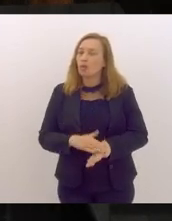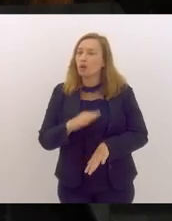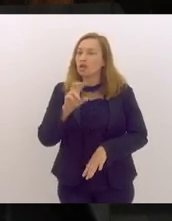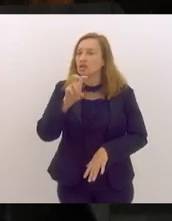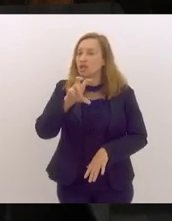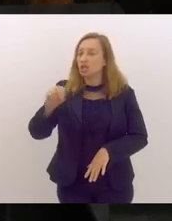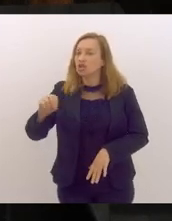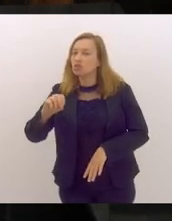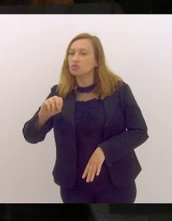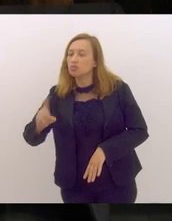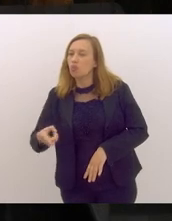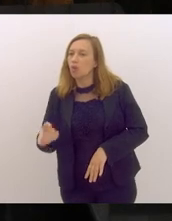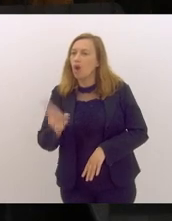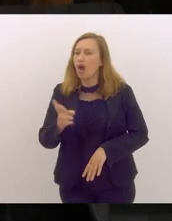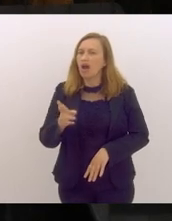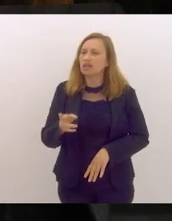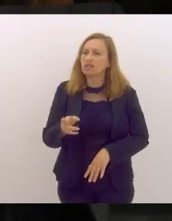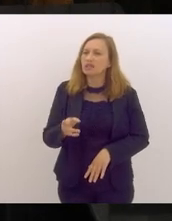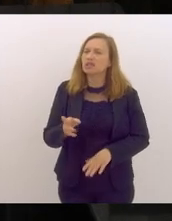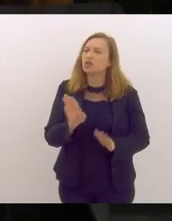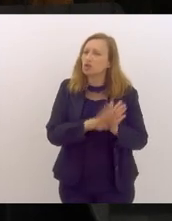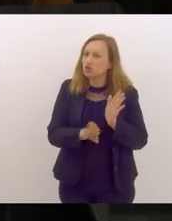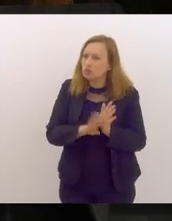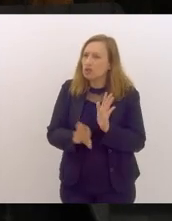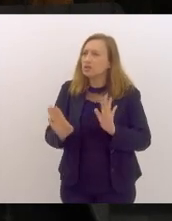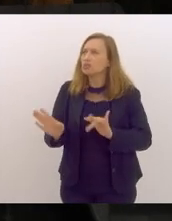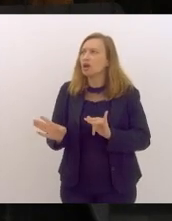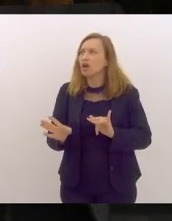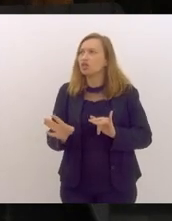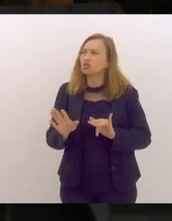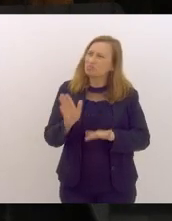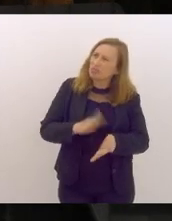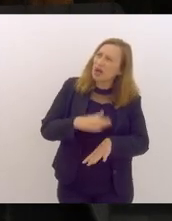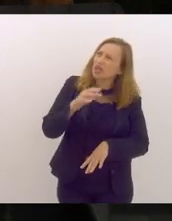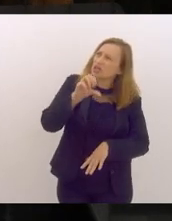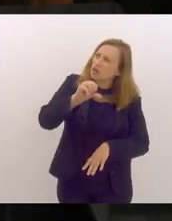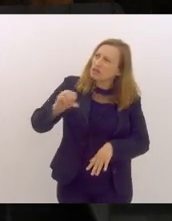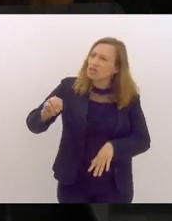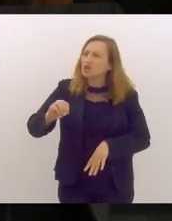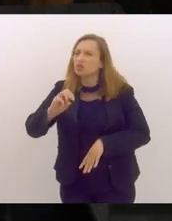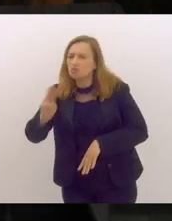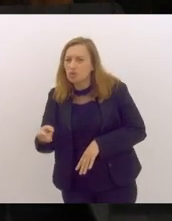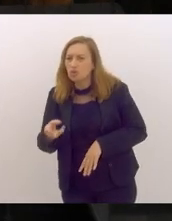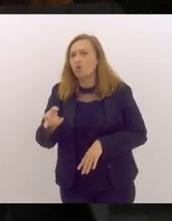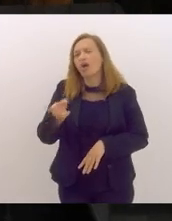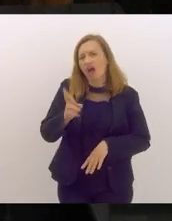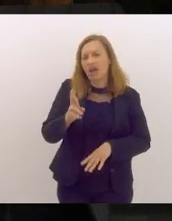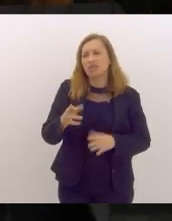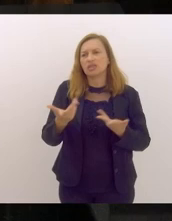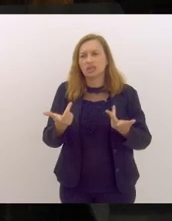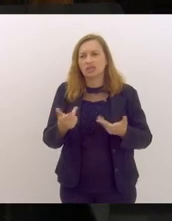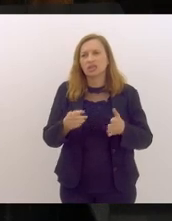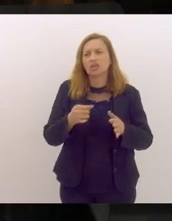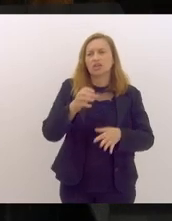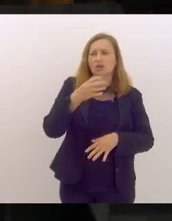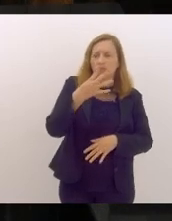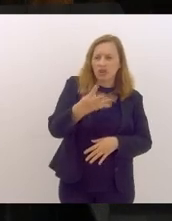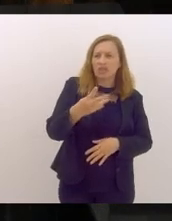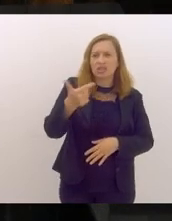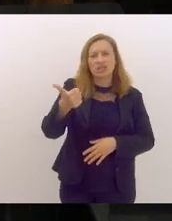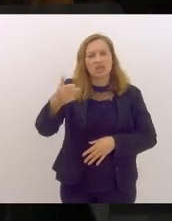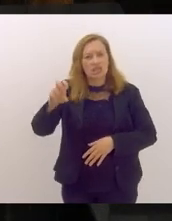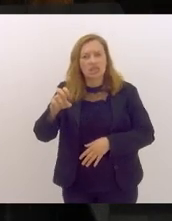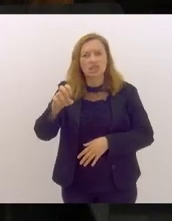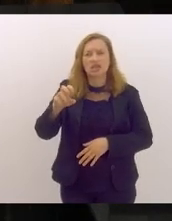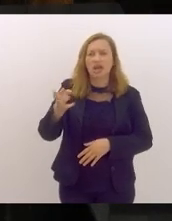R$ 500 mil, tem uma despesa mensal de pouco mais de R$ 900 mil, portanto, há um déficit de R$ 415 mil. Se